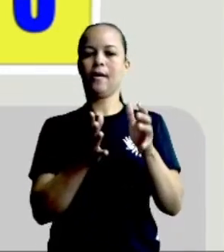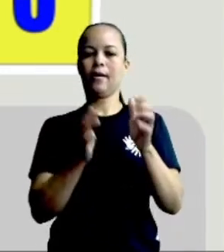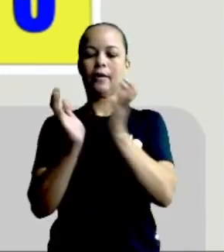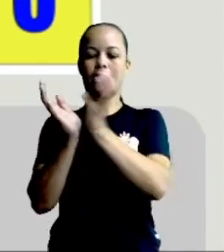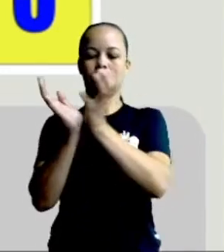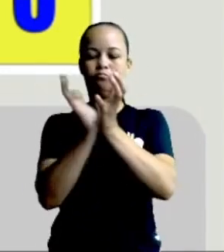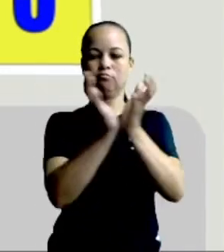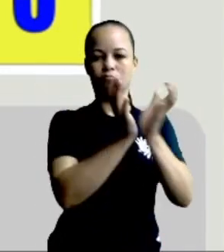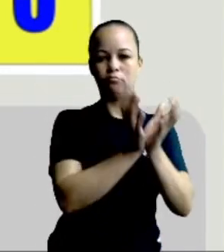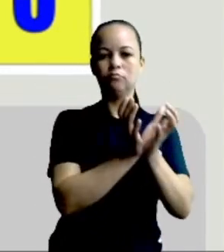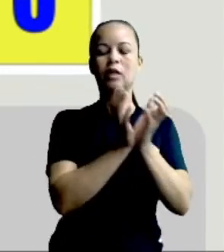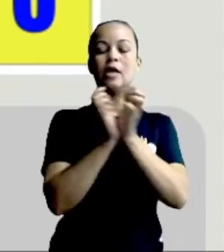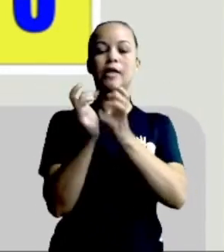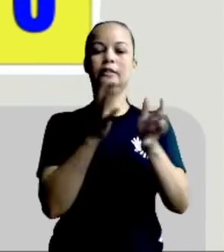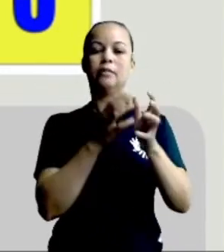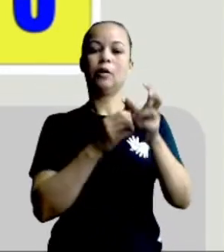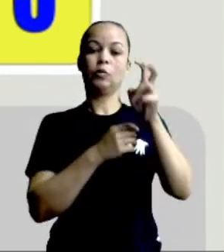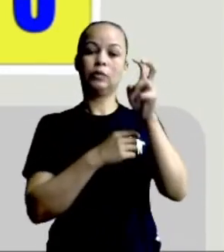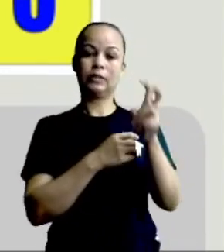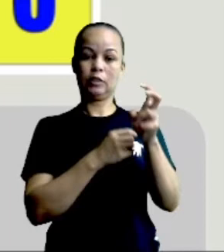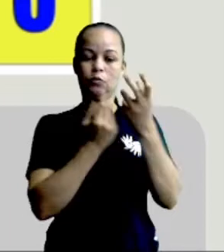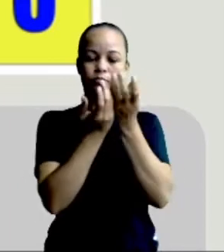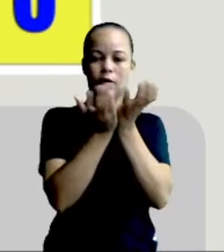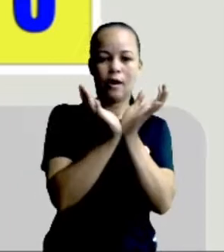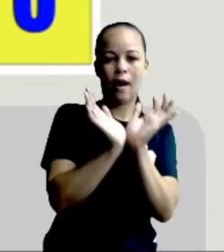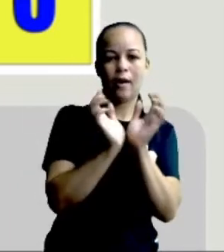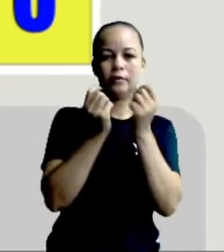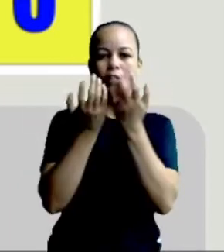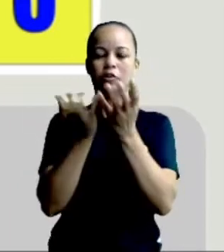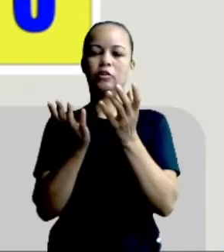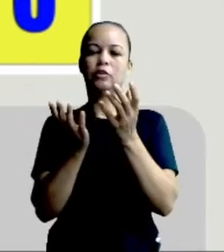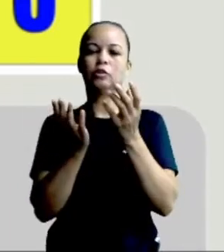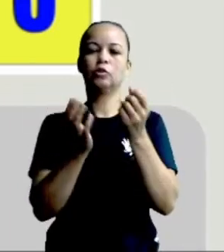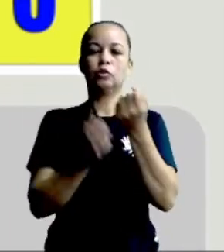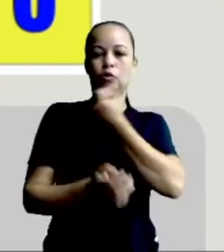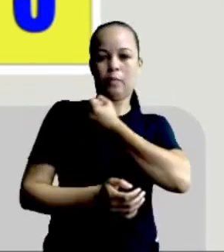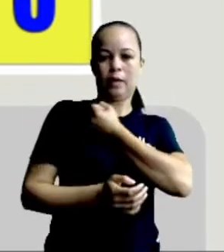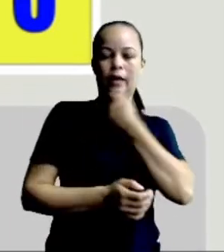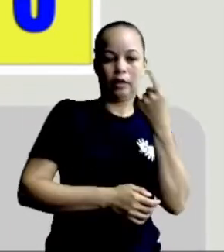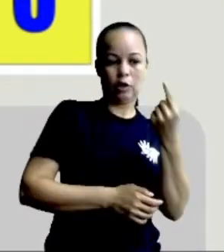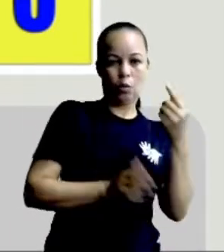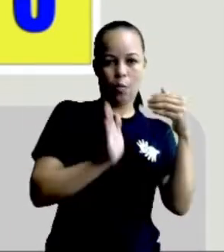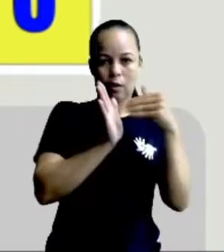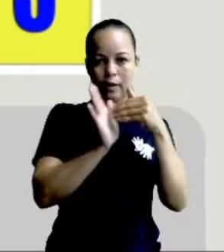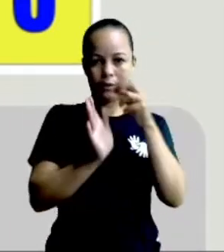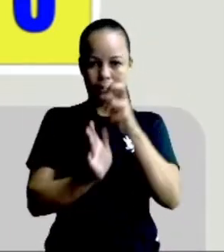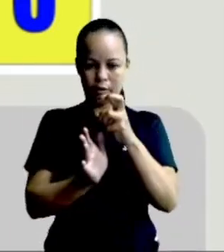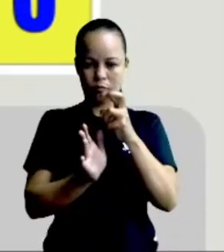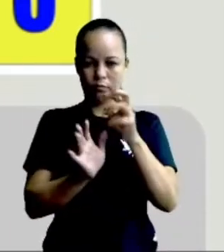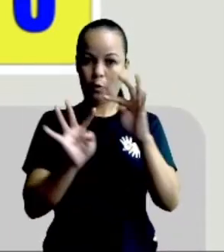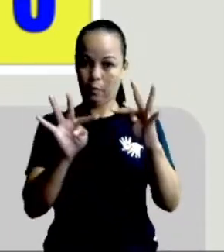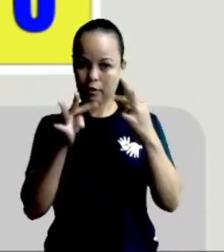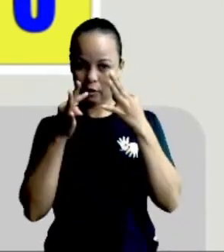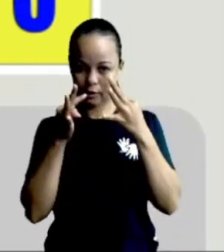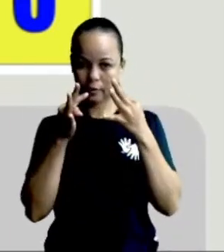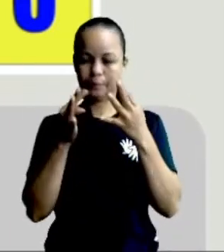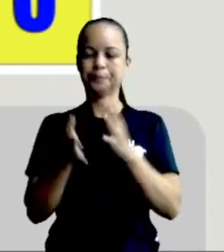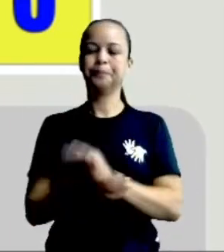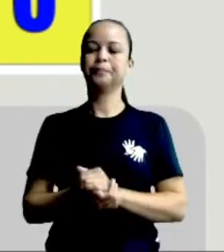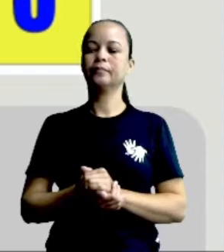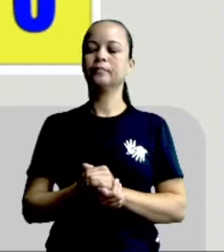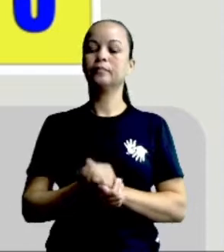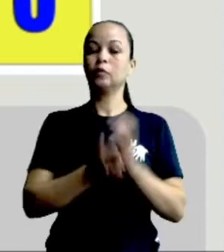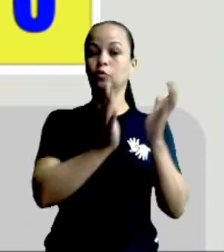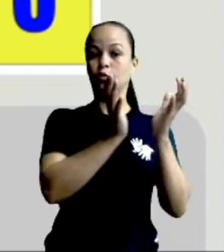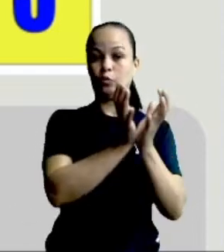recebeu 5 cartas numeradas de 1 a 5. Se liga, presta bem atenção aí.